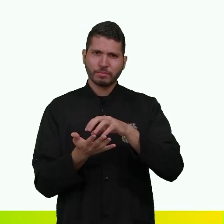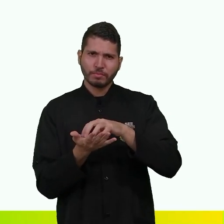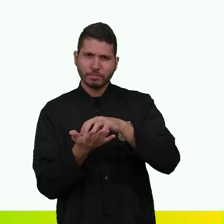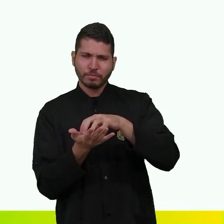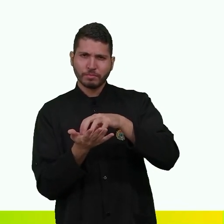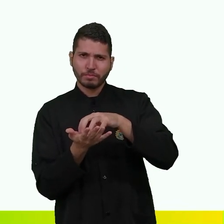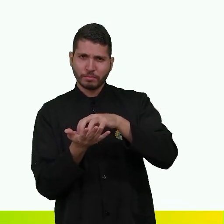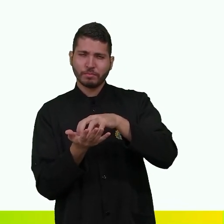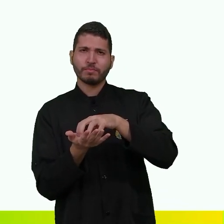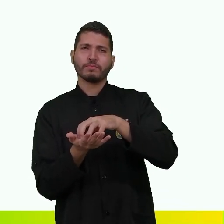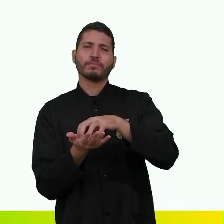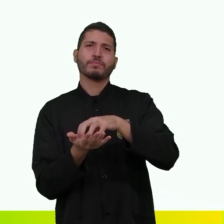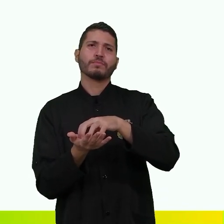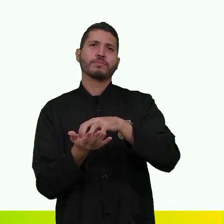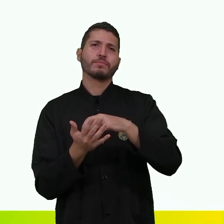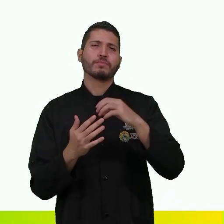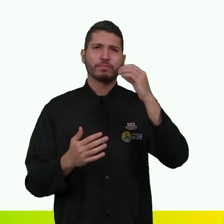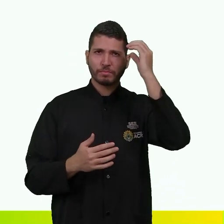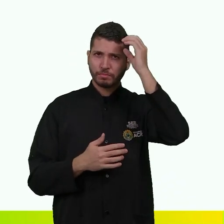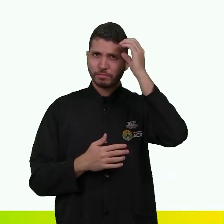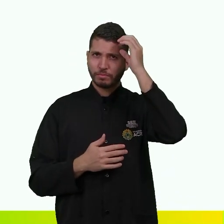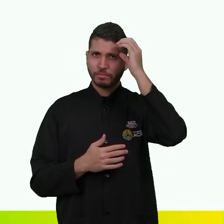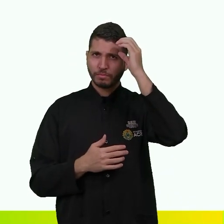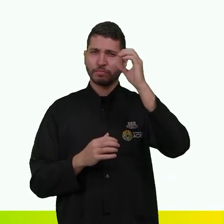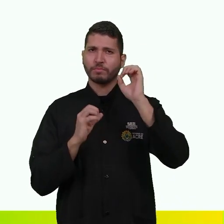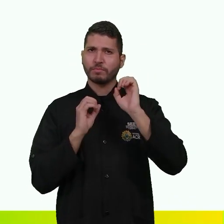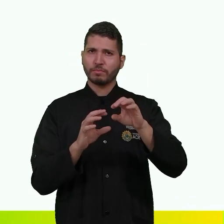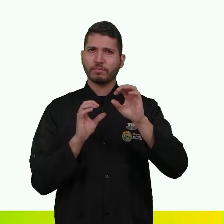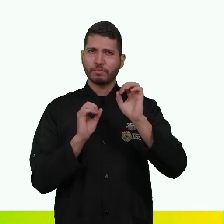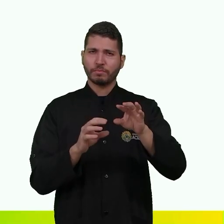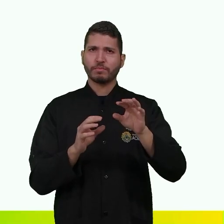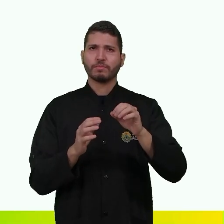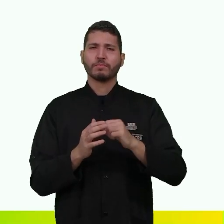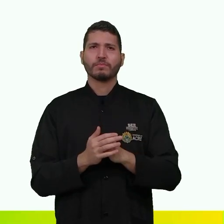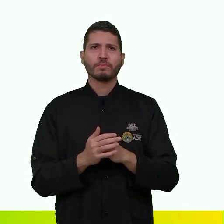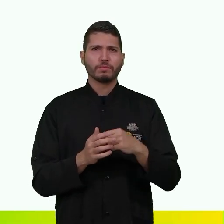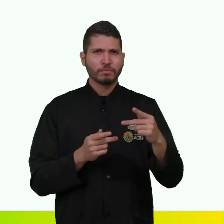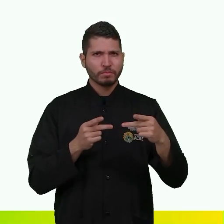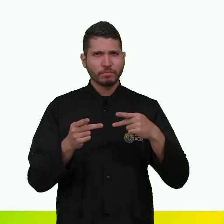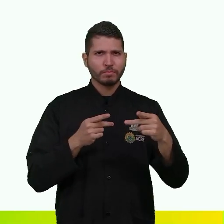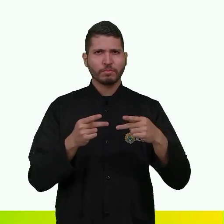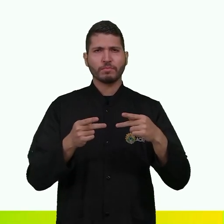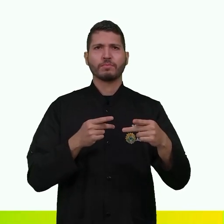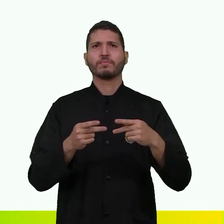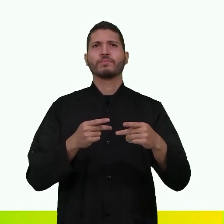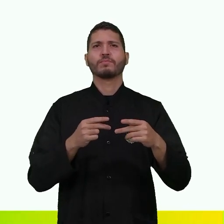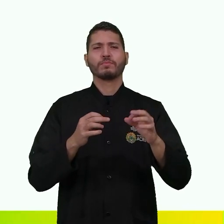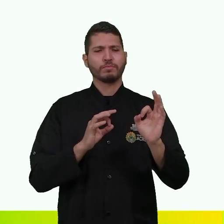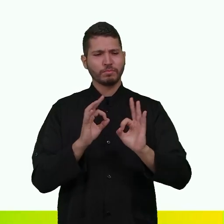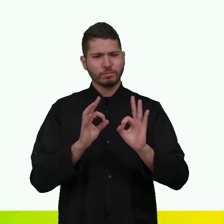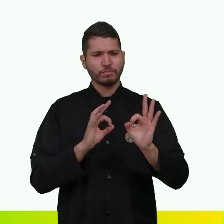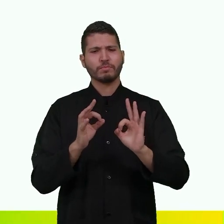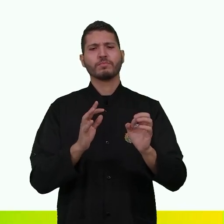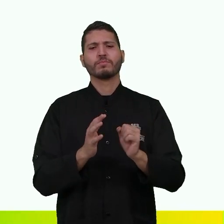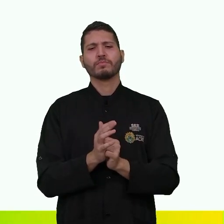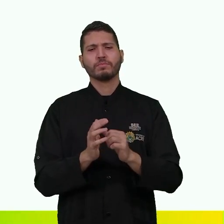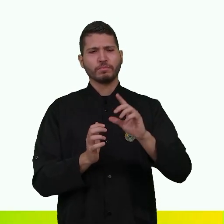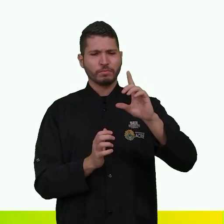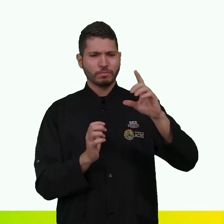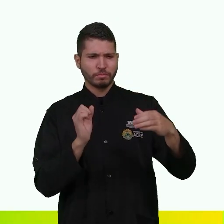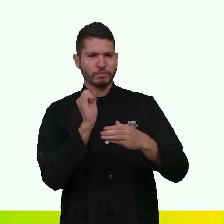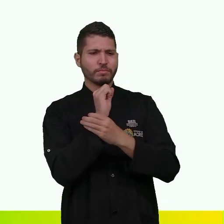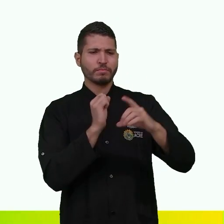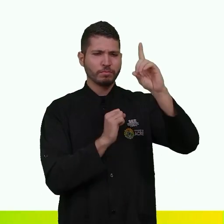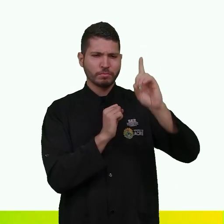movimentos sociais, conscientização e educação e programas de reintegração desses trabalhadores